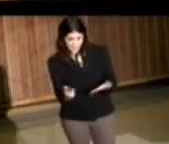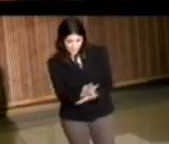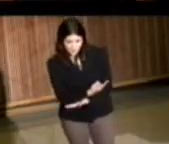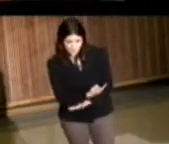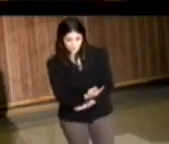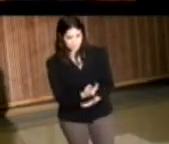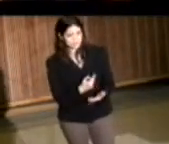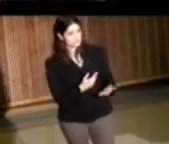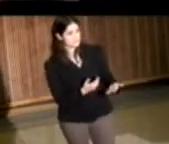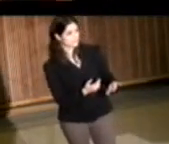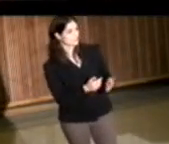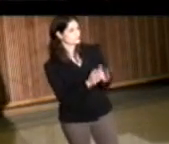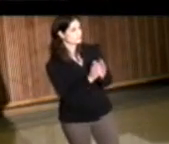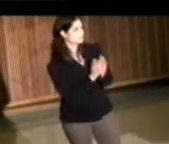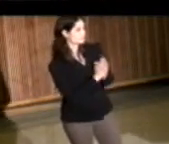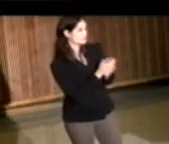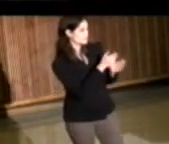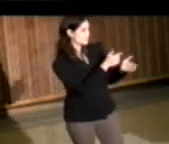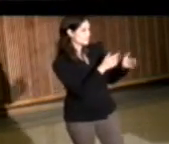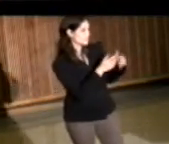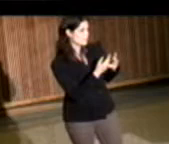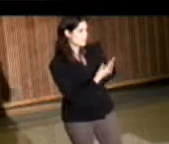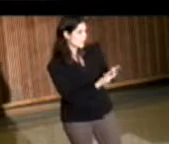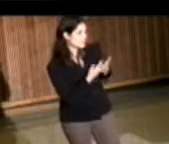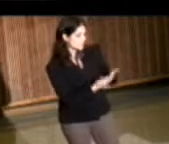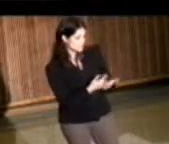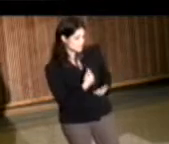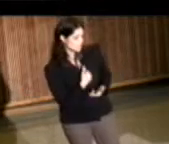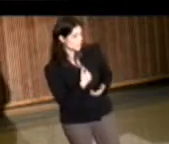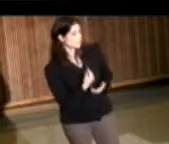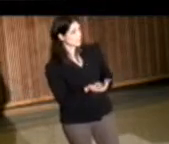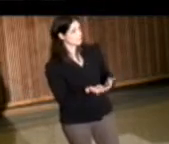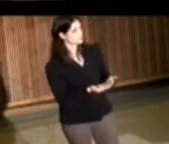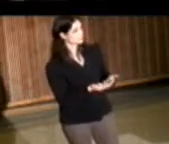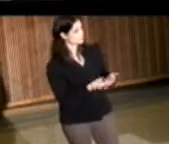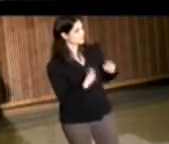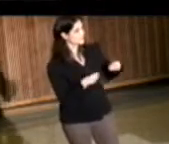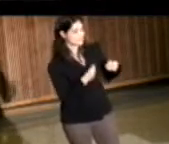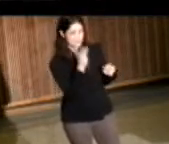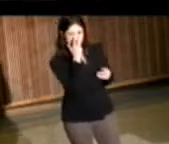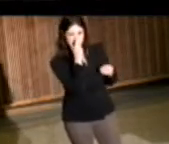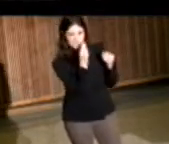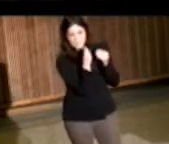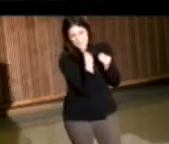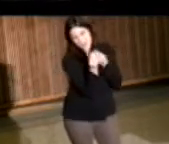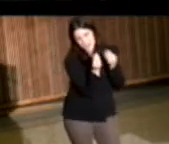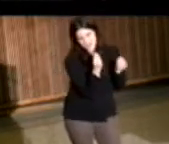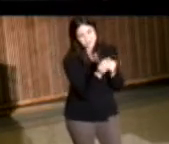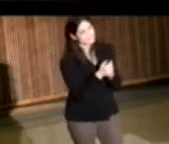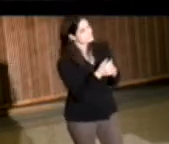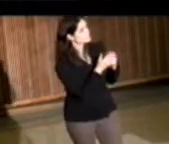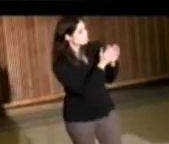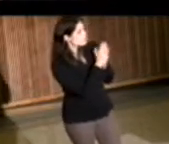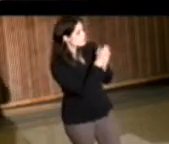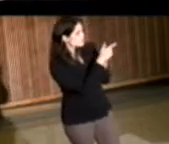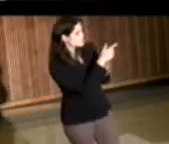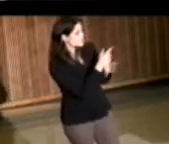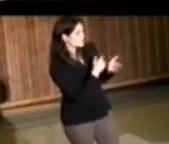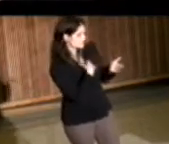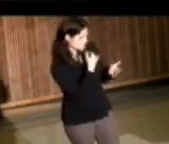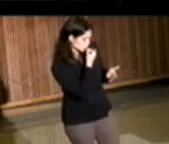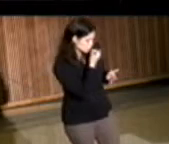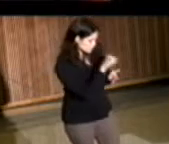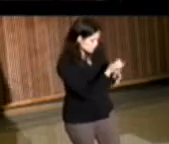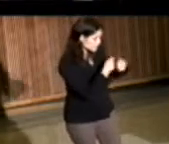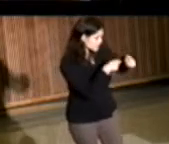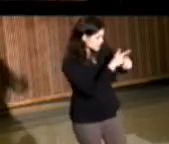a mesma compreensão que você espera para você, o mesmo carinho que você espera para você,